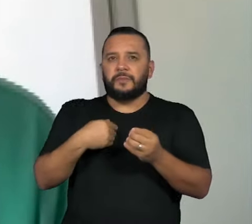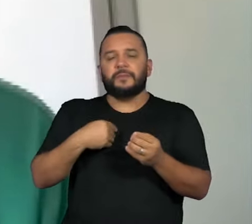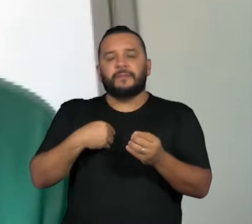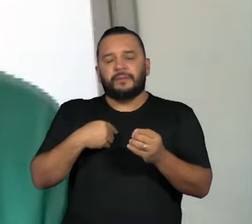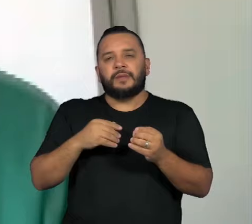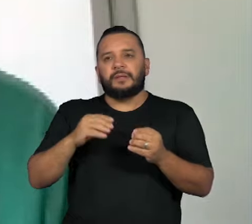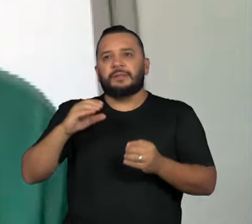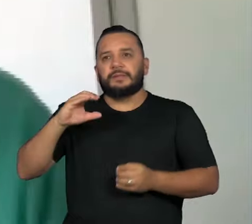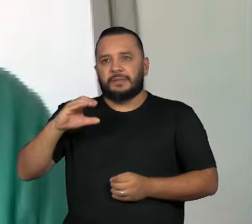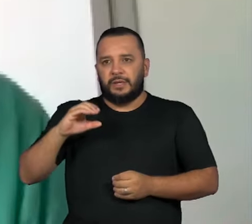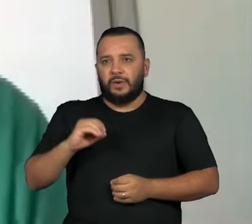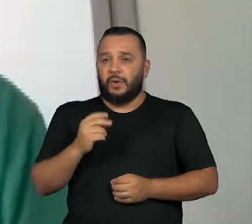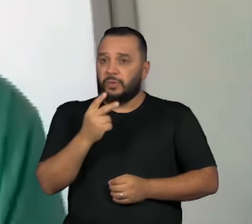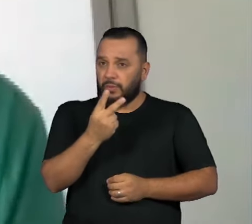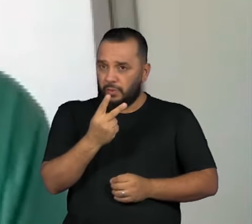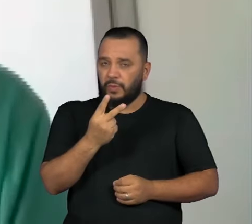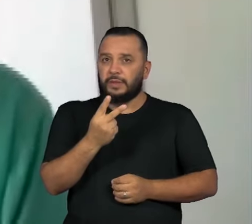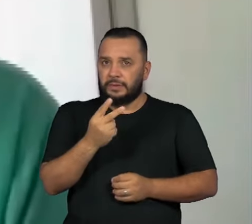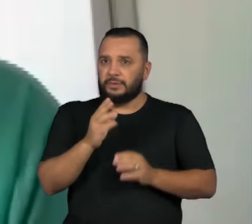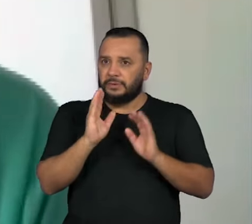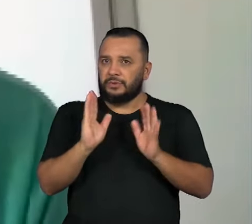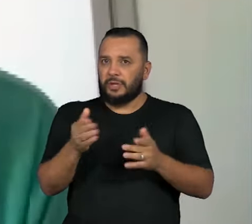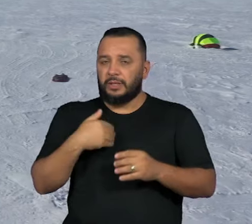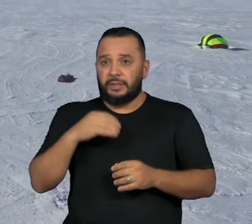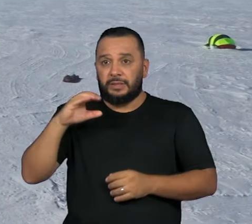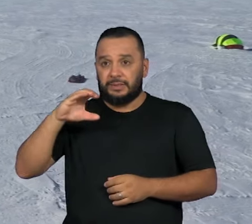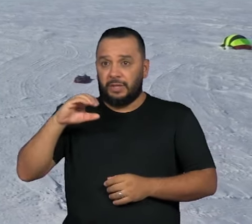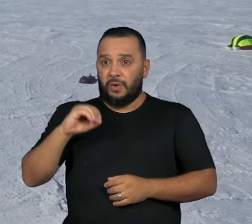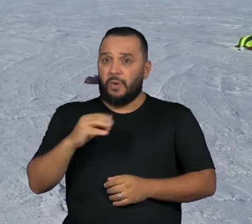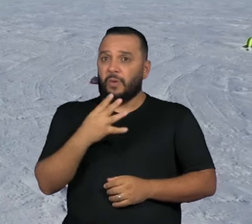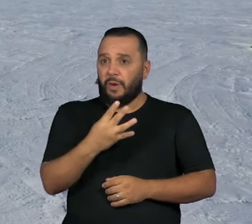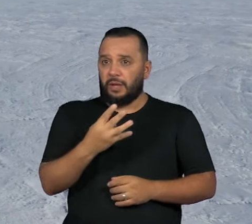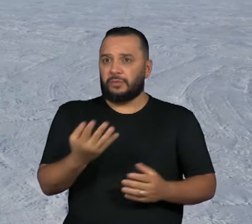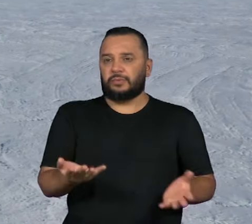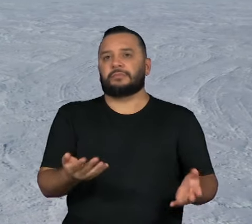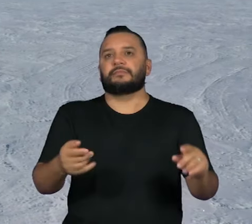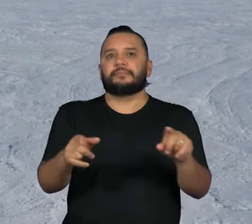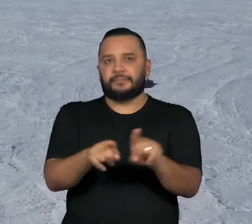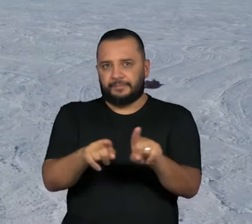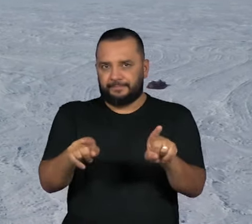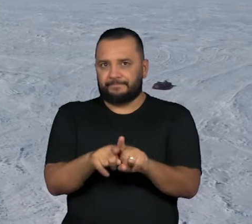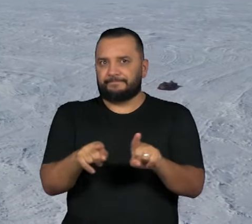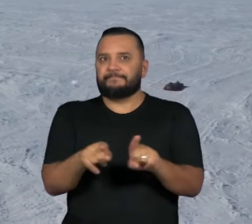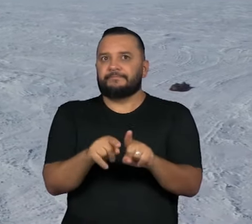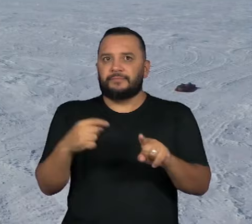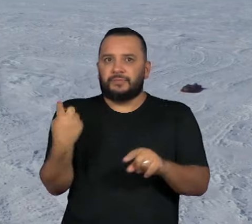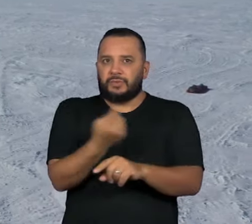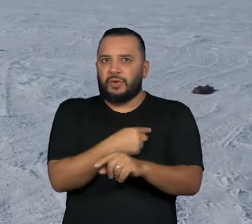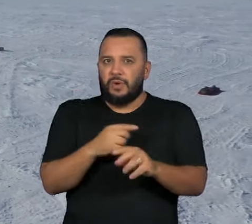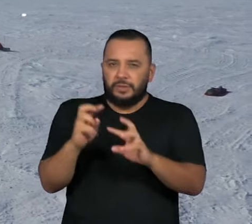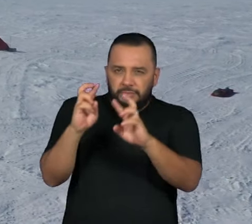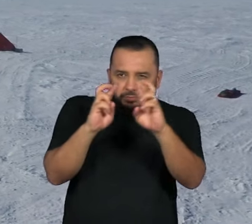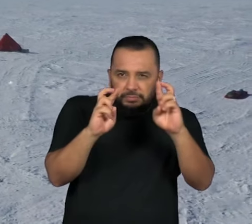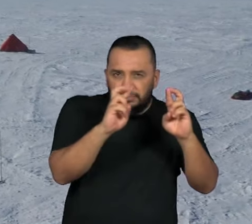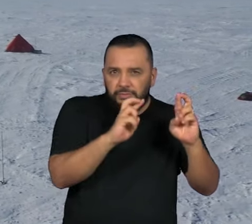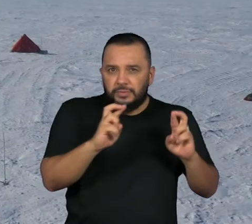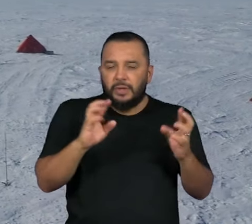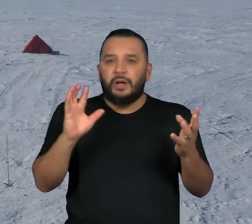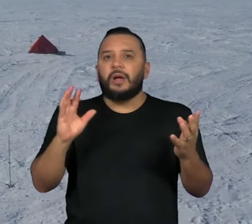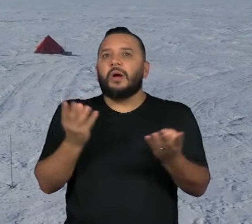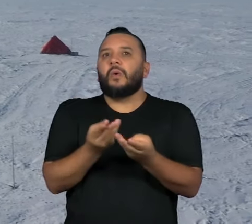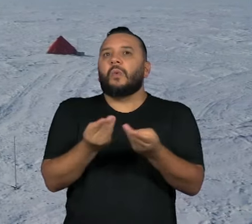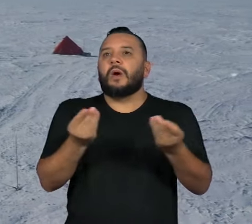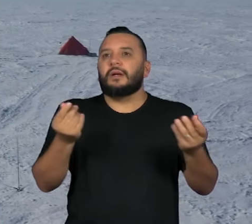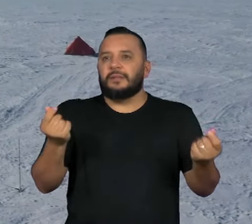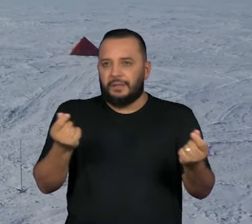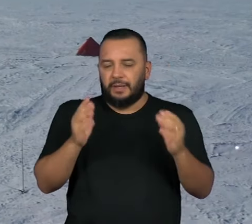dióxido de carbono, CO2, o principal gás estufa. Nós estamos constantemente monitorando a qualidade do ar, o